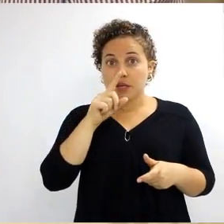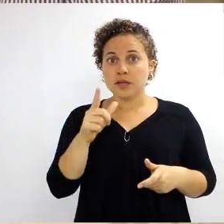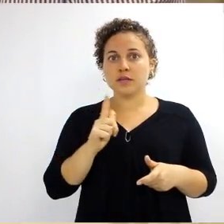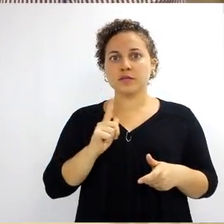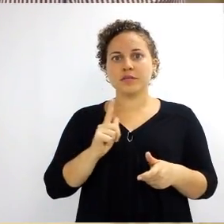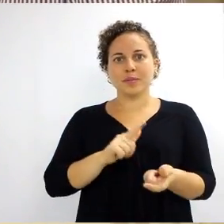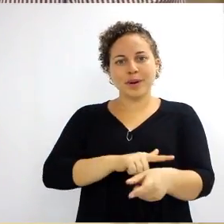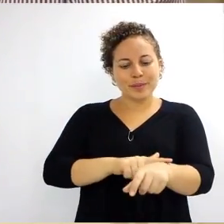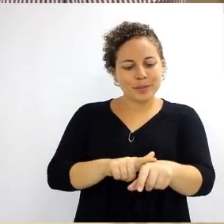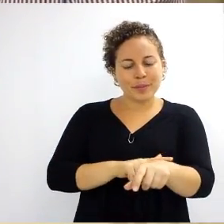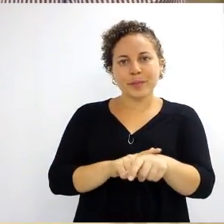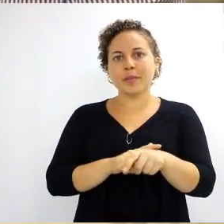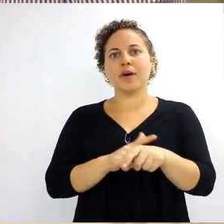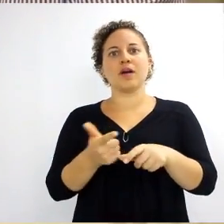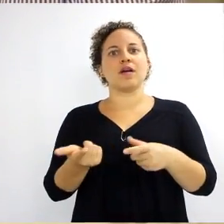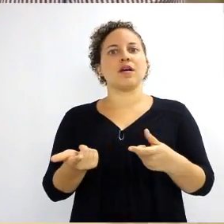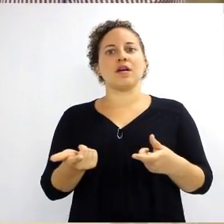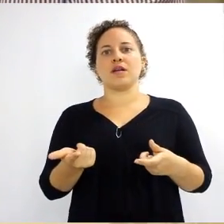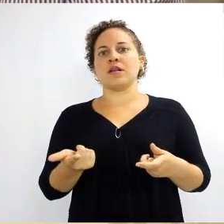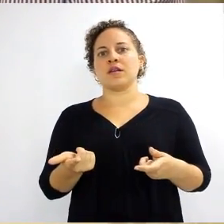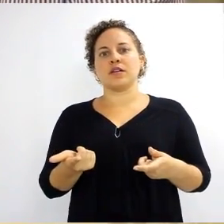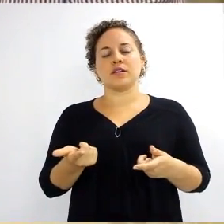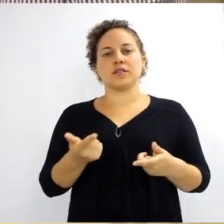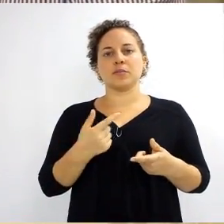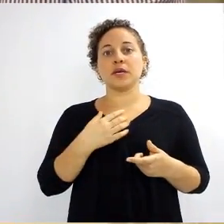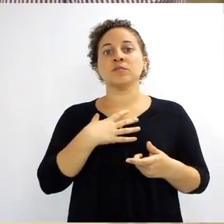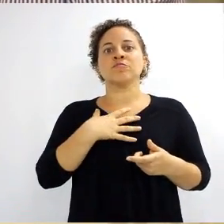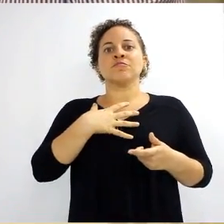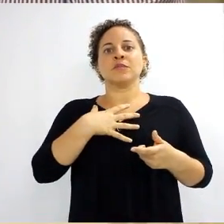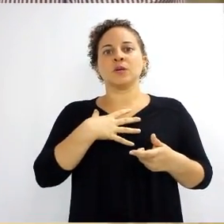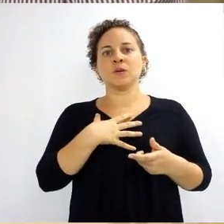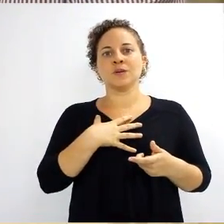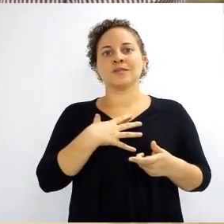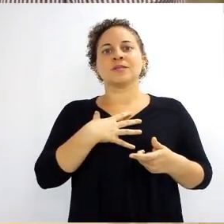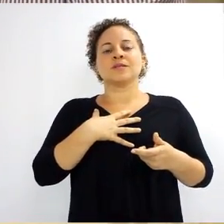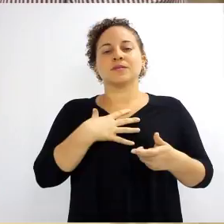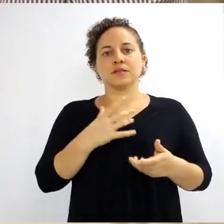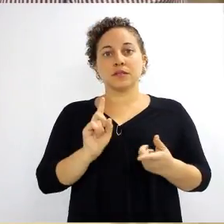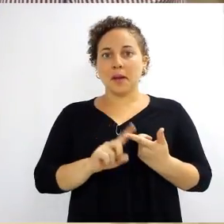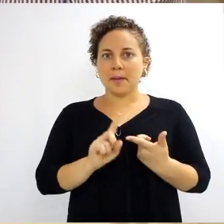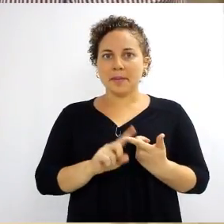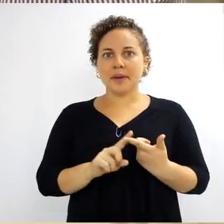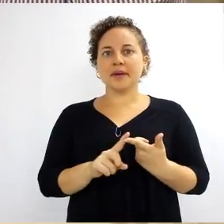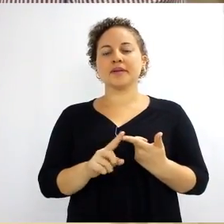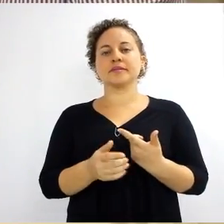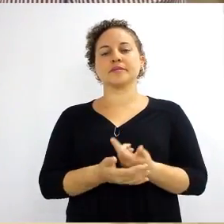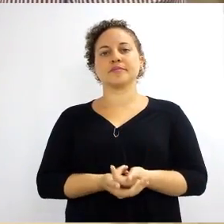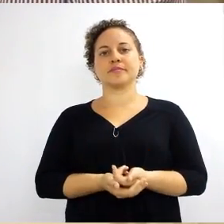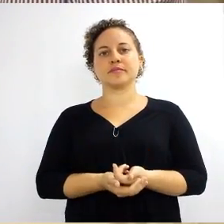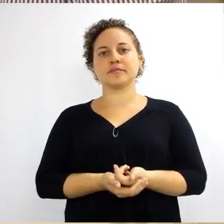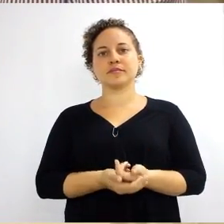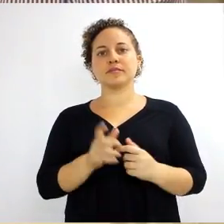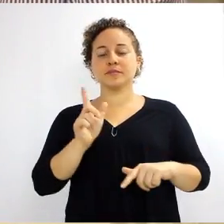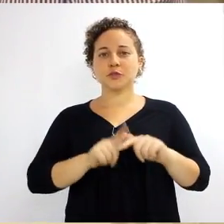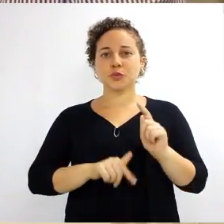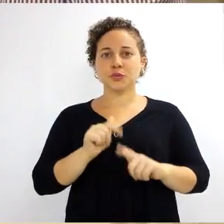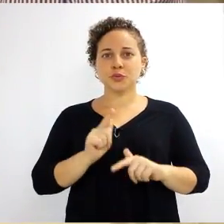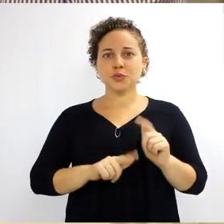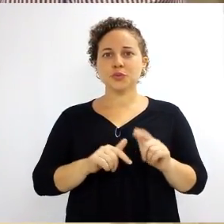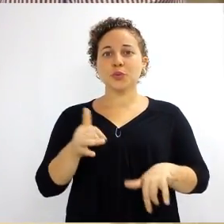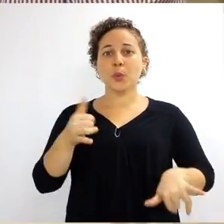do trabalhador, a parte respiratória do trabalhador e outros adubos, produtos